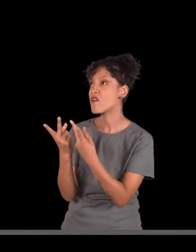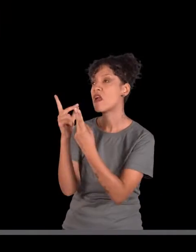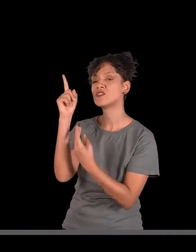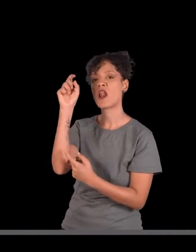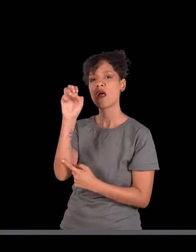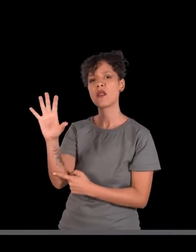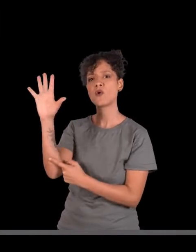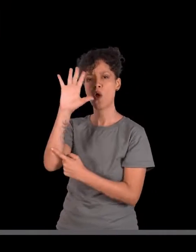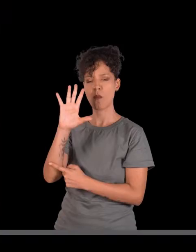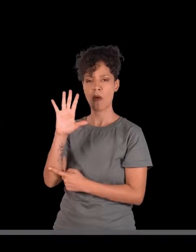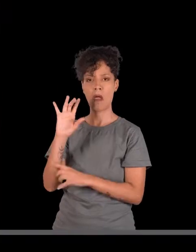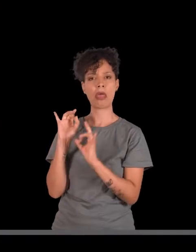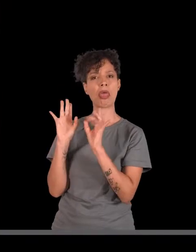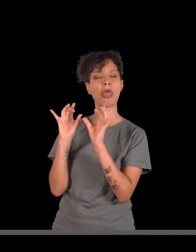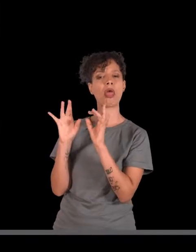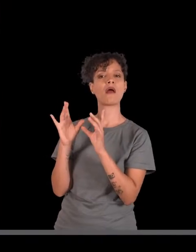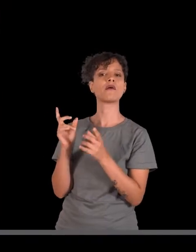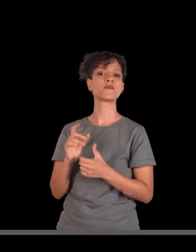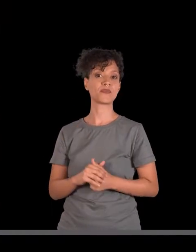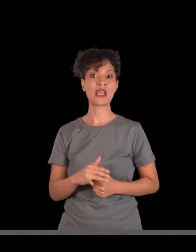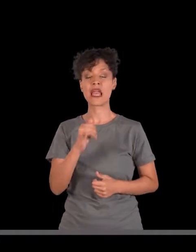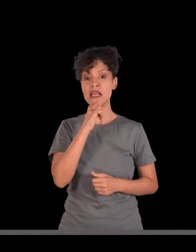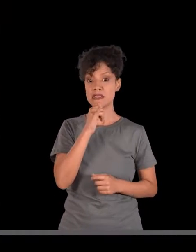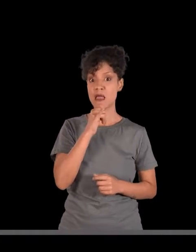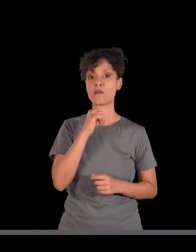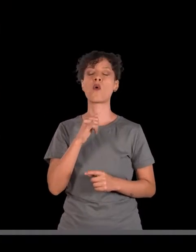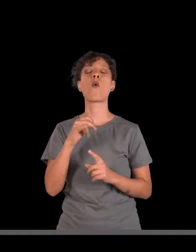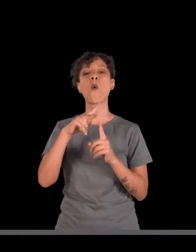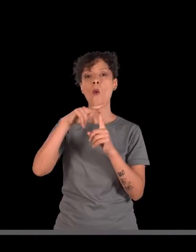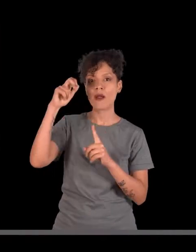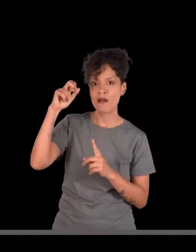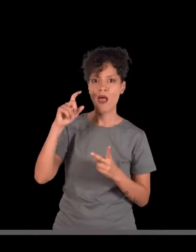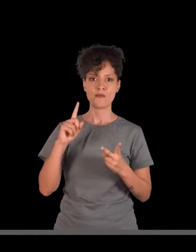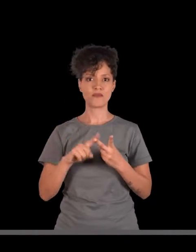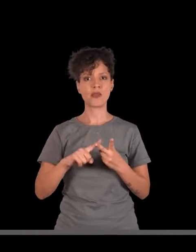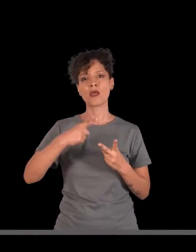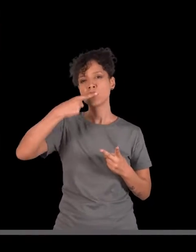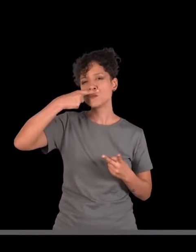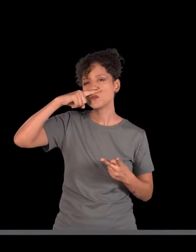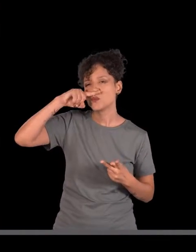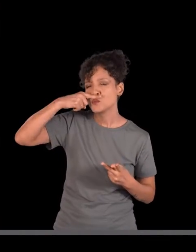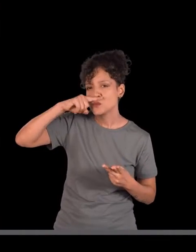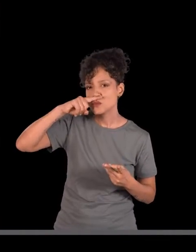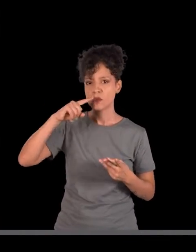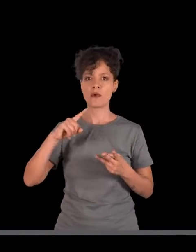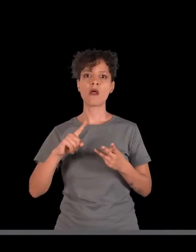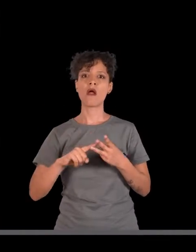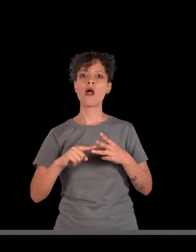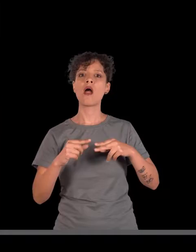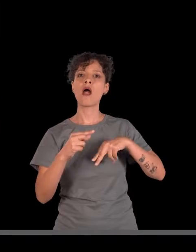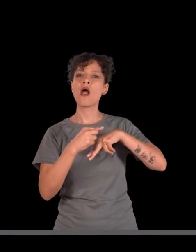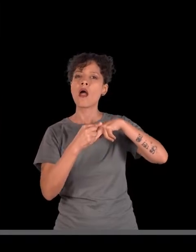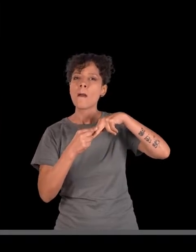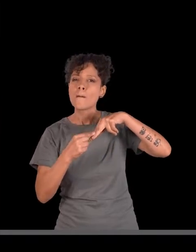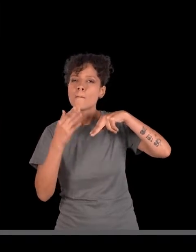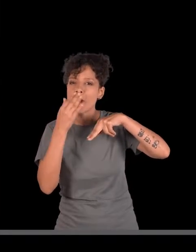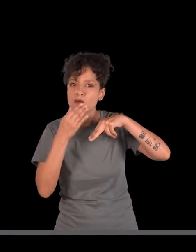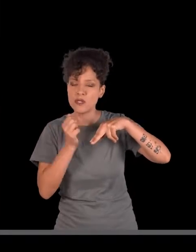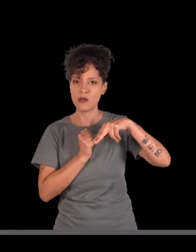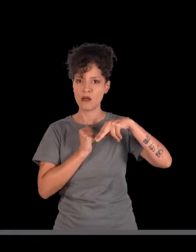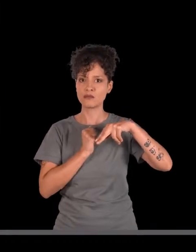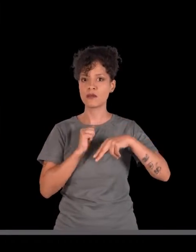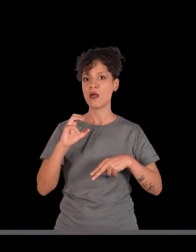na Europa como especiarias. Exemplo, guaraná, canela, baunilha, tudo isso, cravo, tudo isso vai